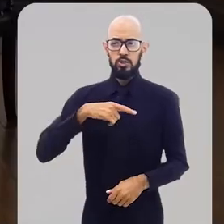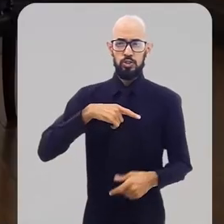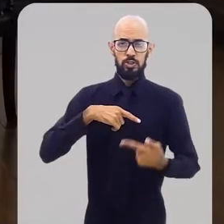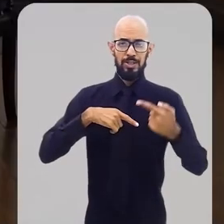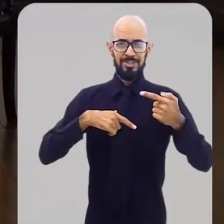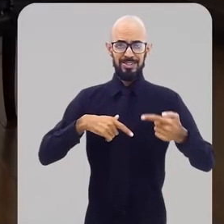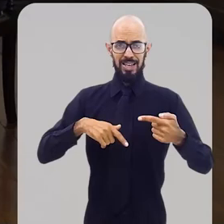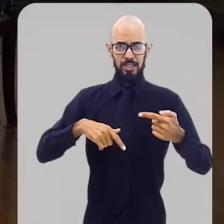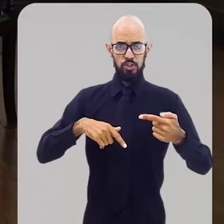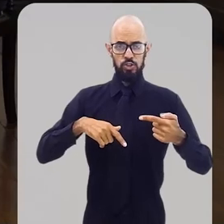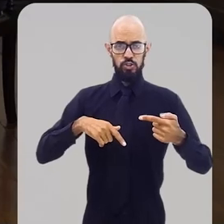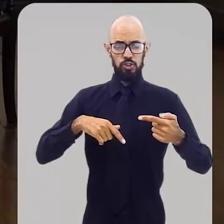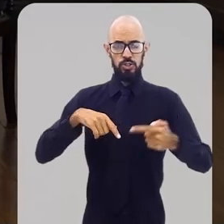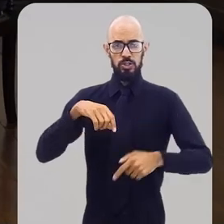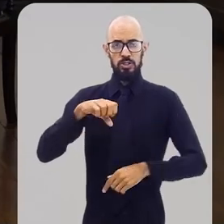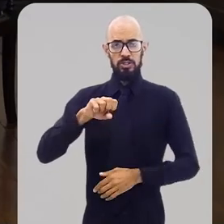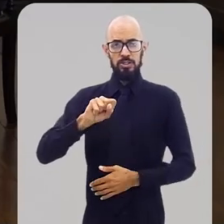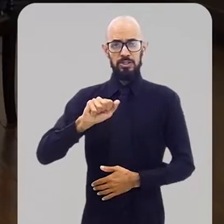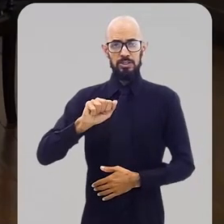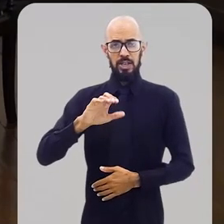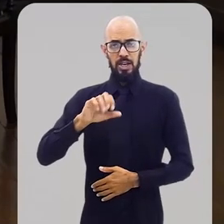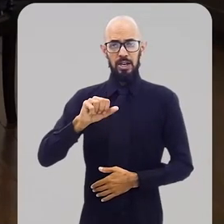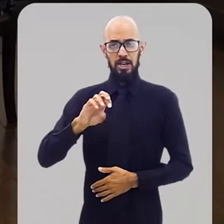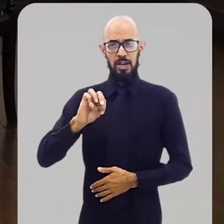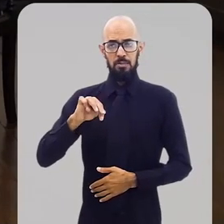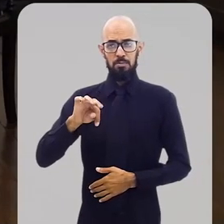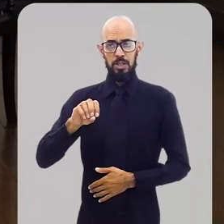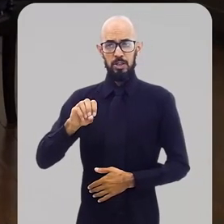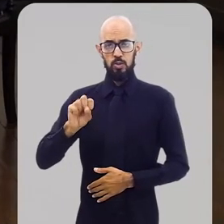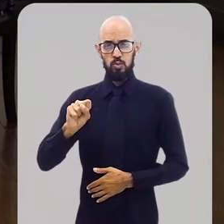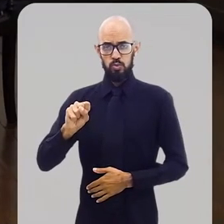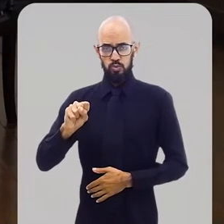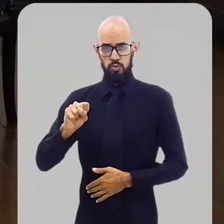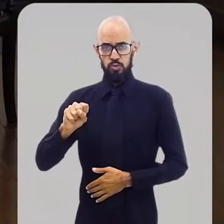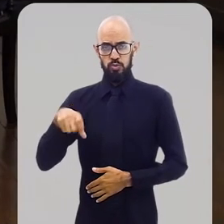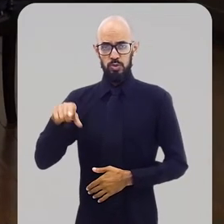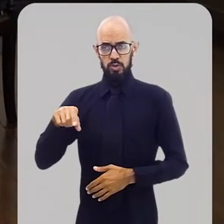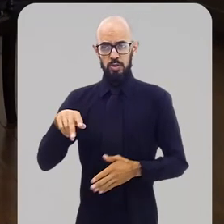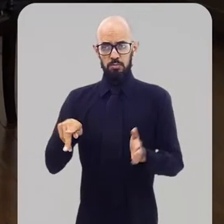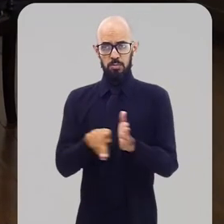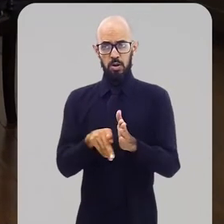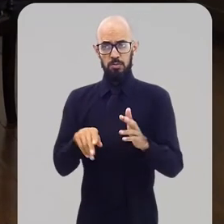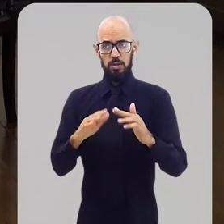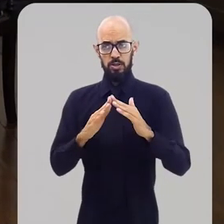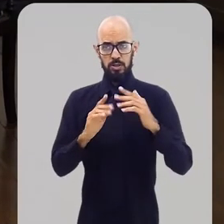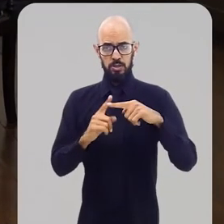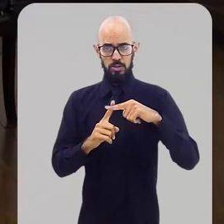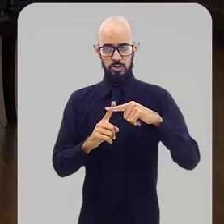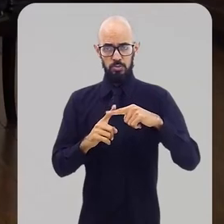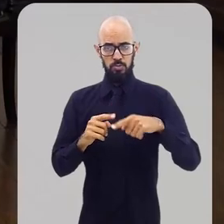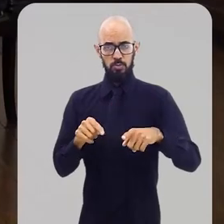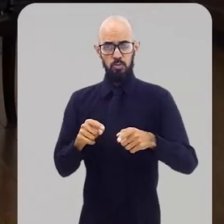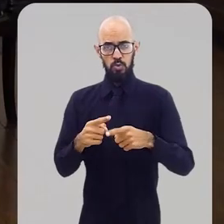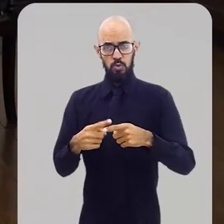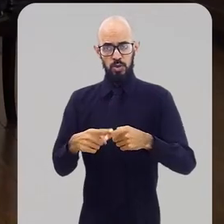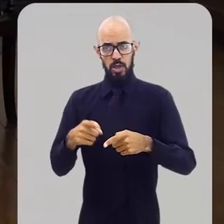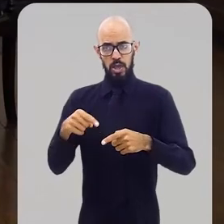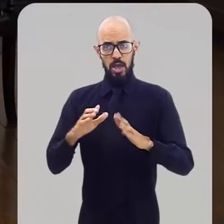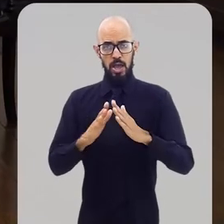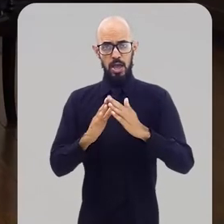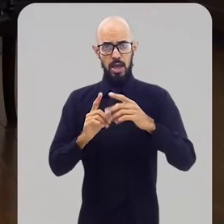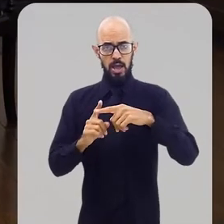temos sete sacramentos da igreja quer ser a igreja é o sacramento do Cristo